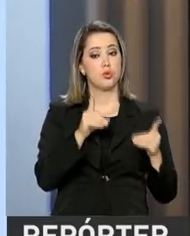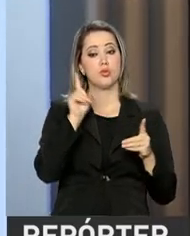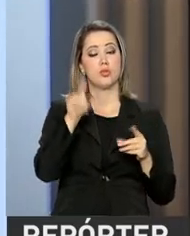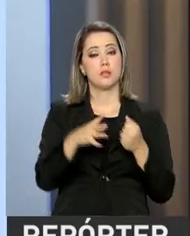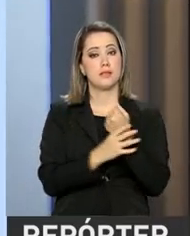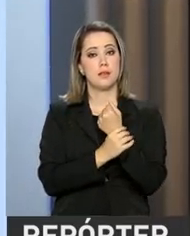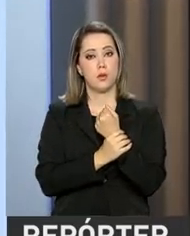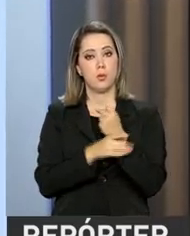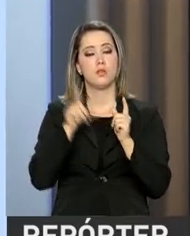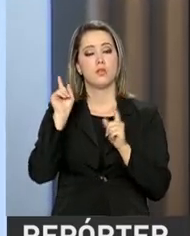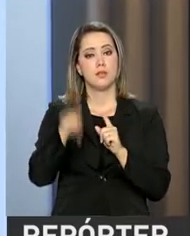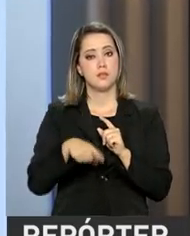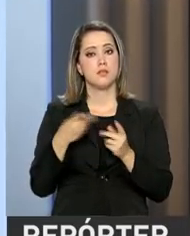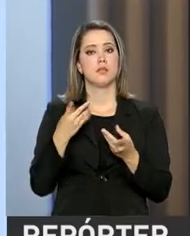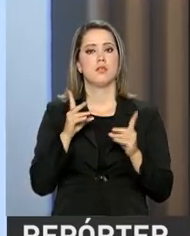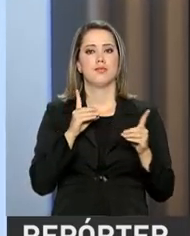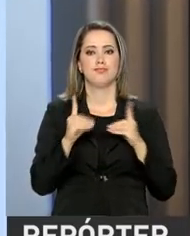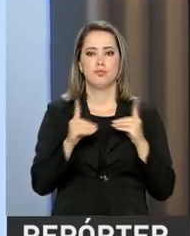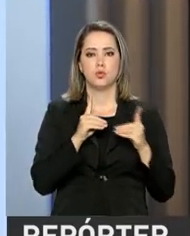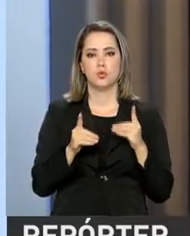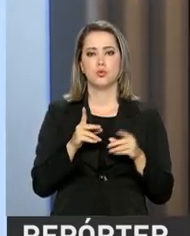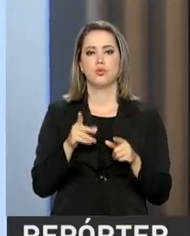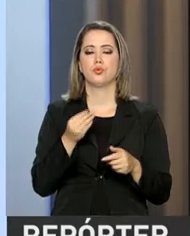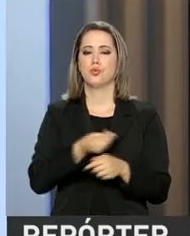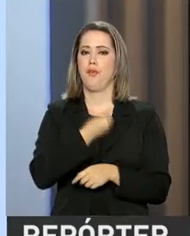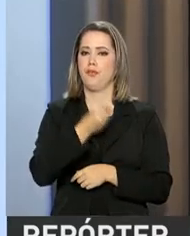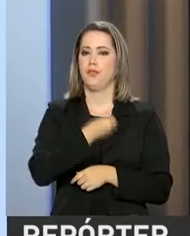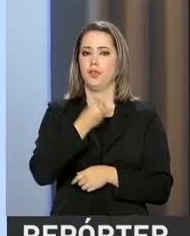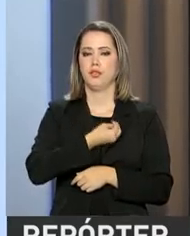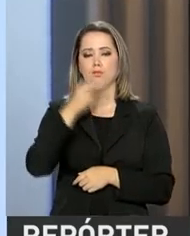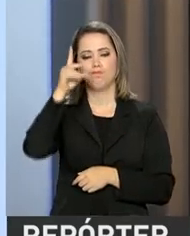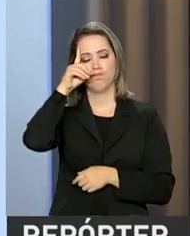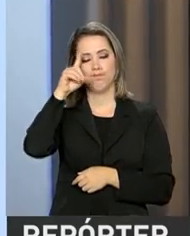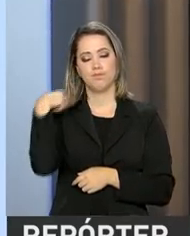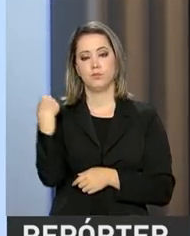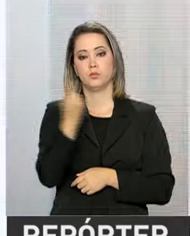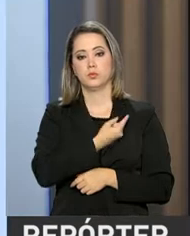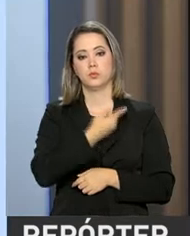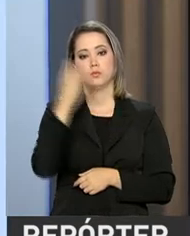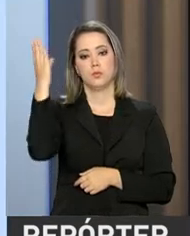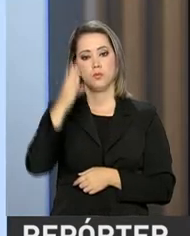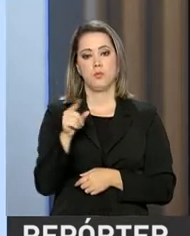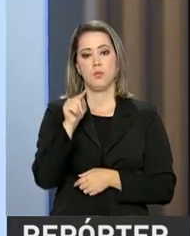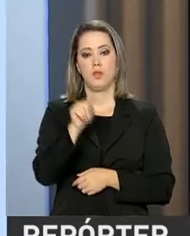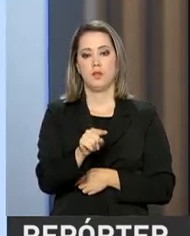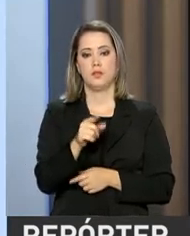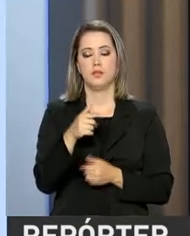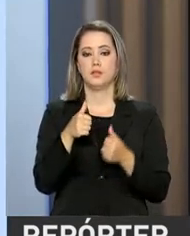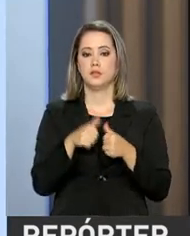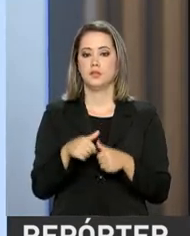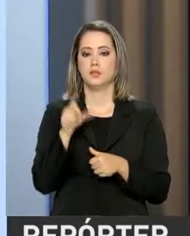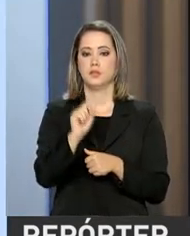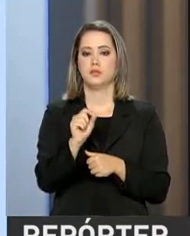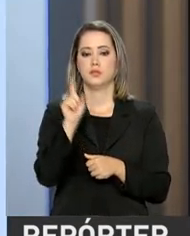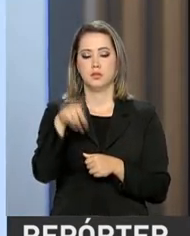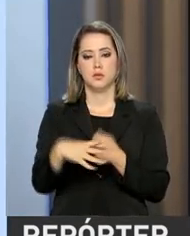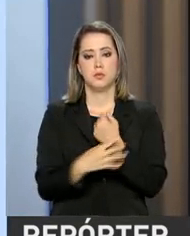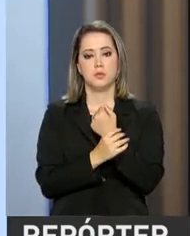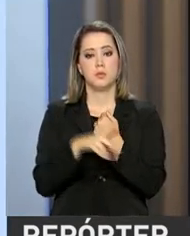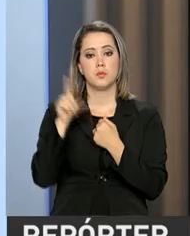é discutir um tema que aflige o dia a dia de todos nós brasileiros. Esse debate do tema da segurança